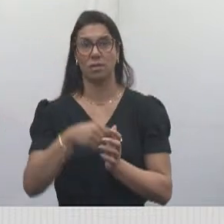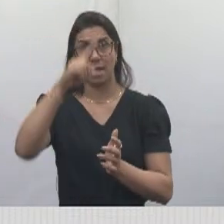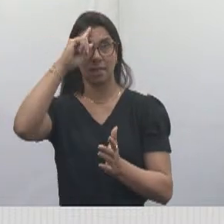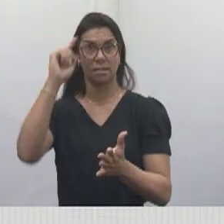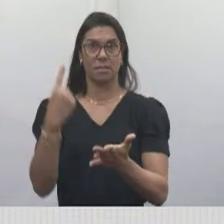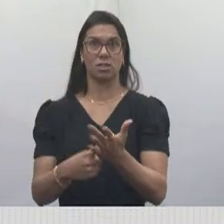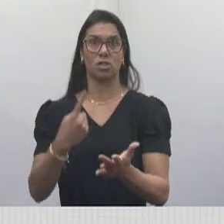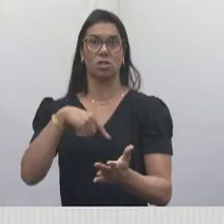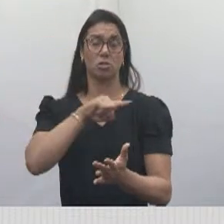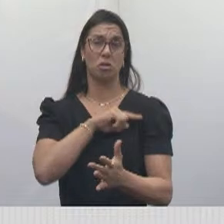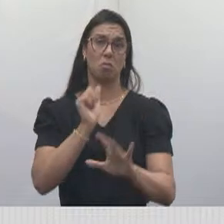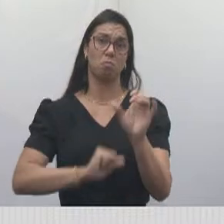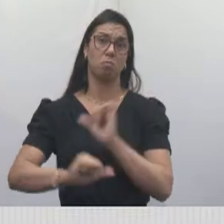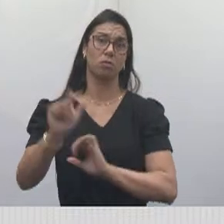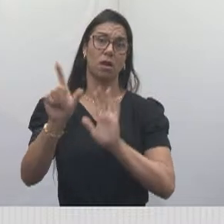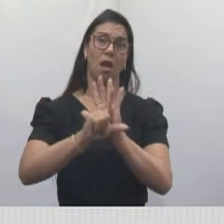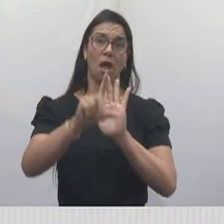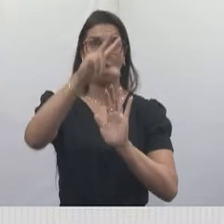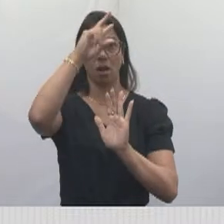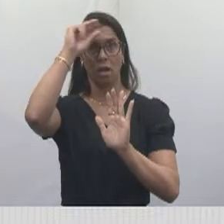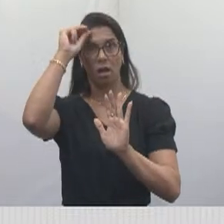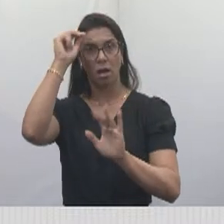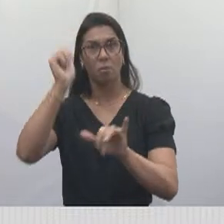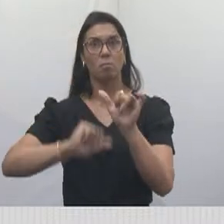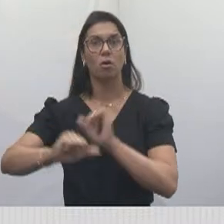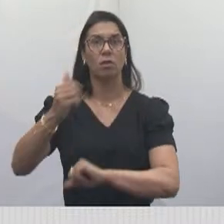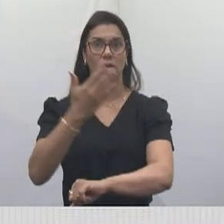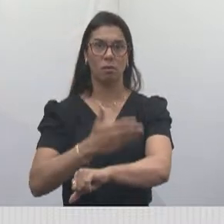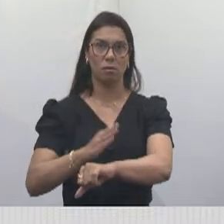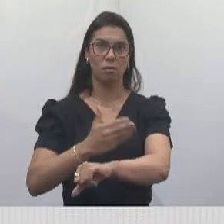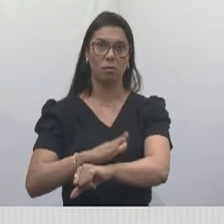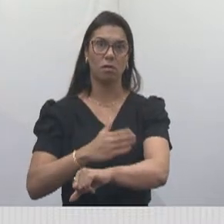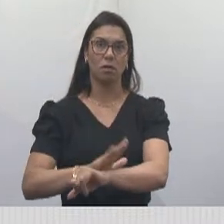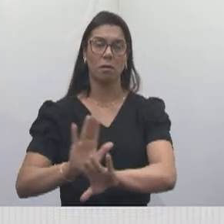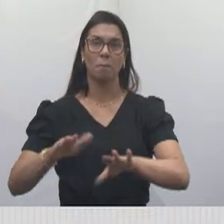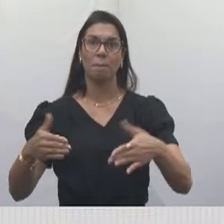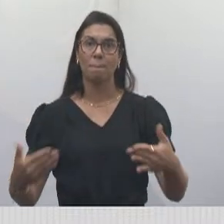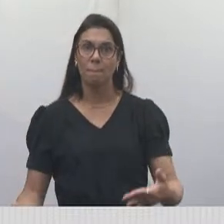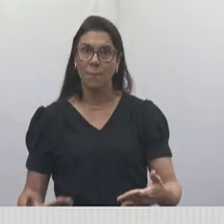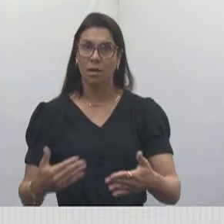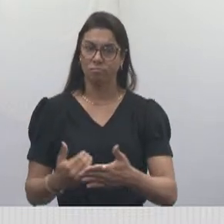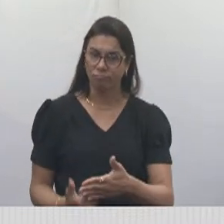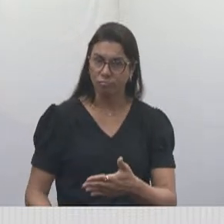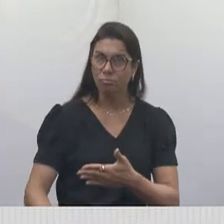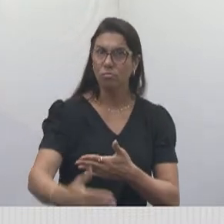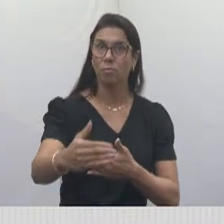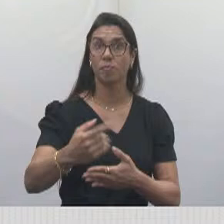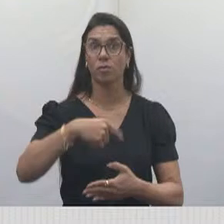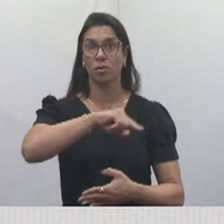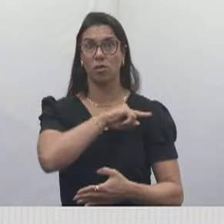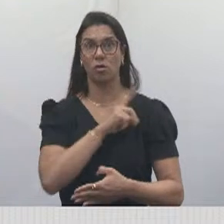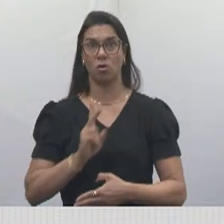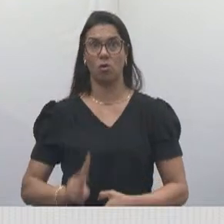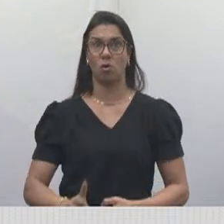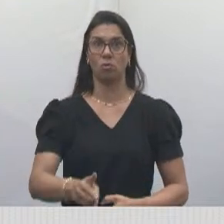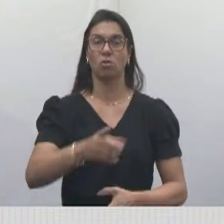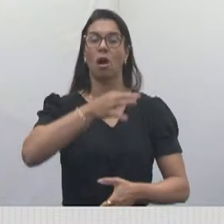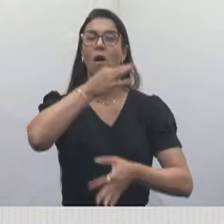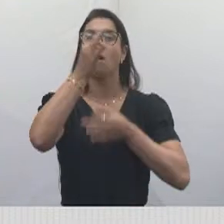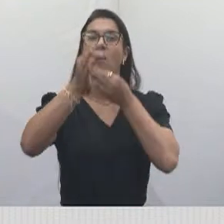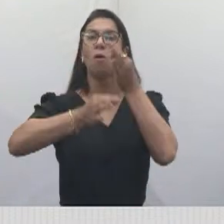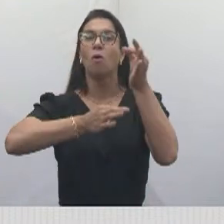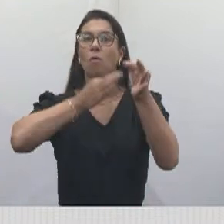nós teremos que alterar a lei municipal e mudar a prática. Enquanto o tribunal não decidir, continuará sendo